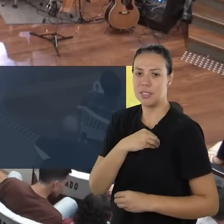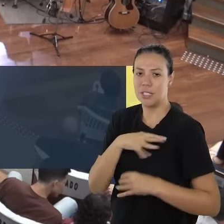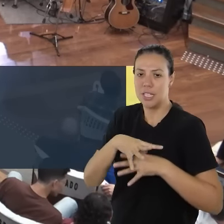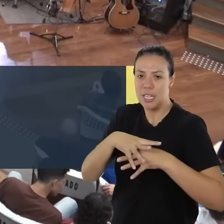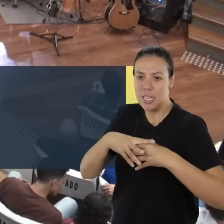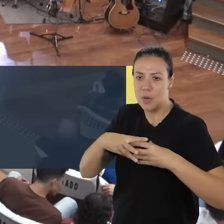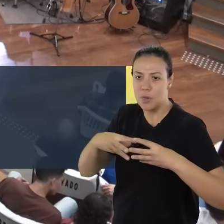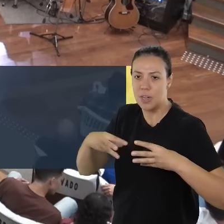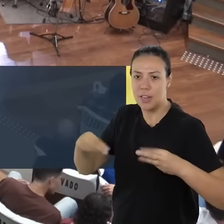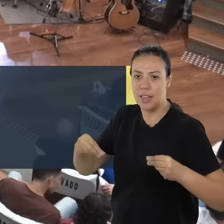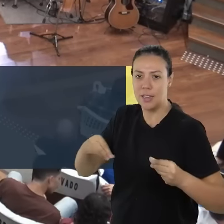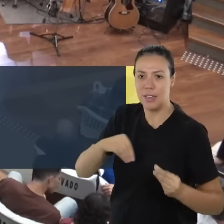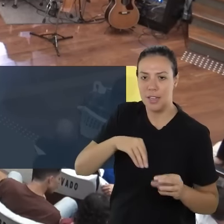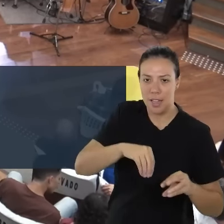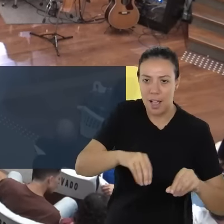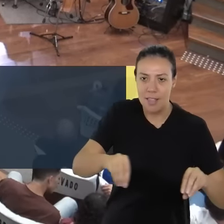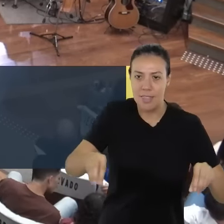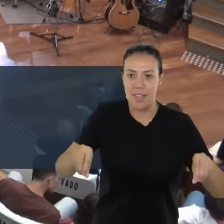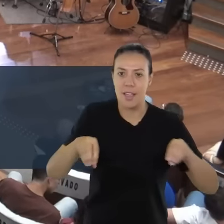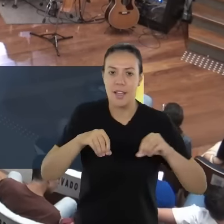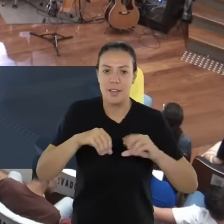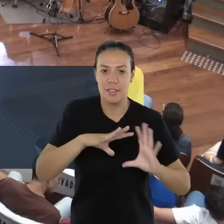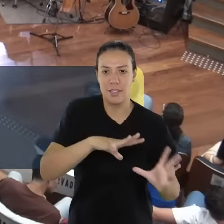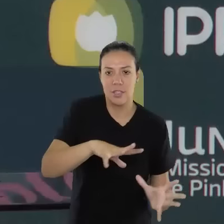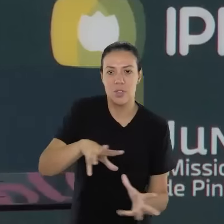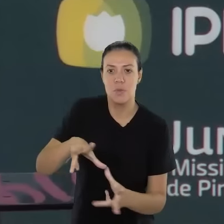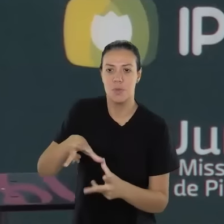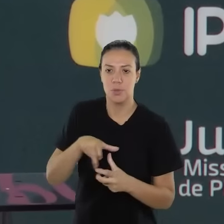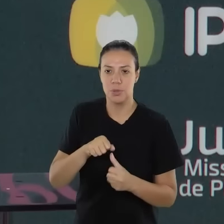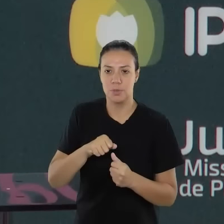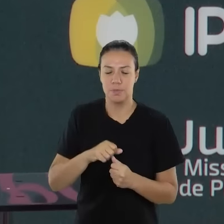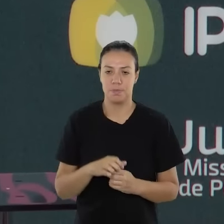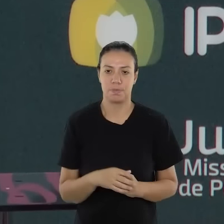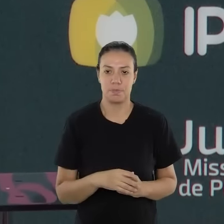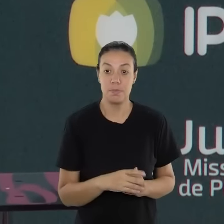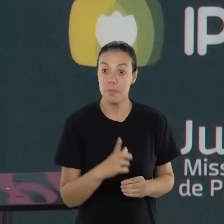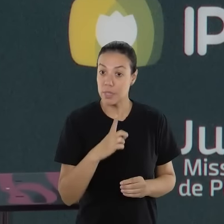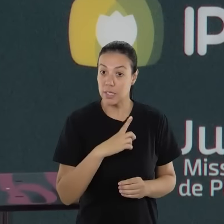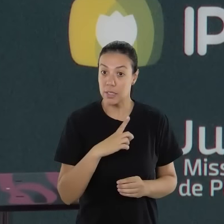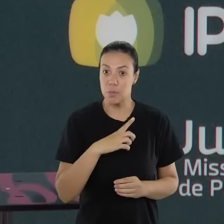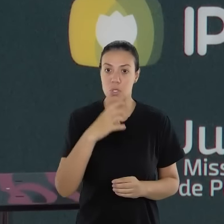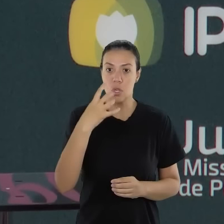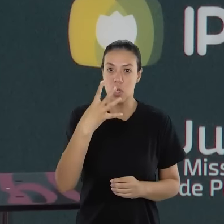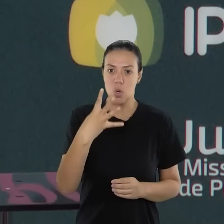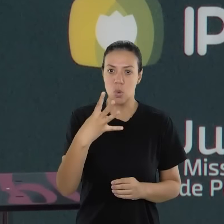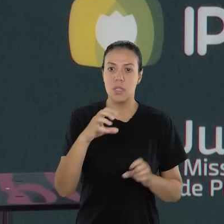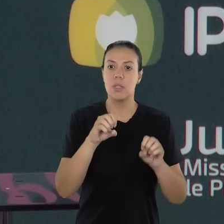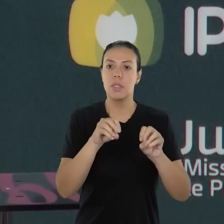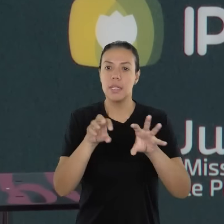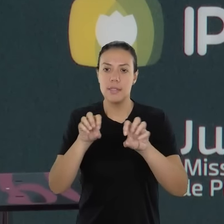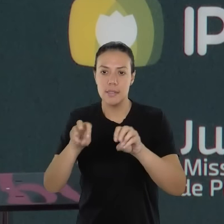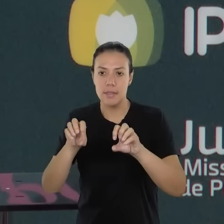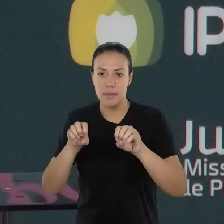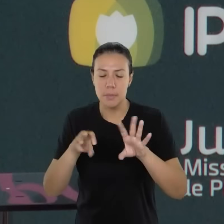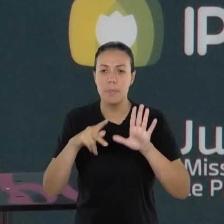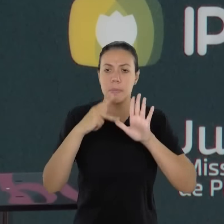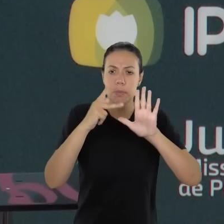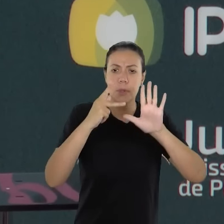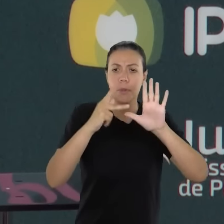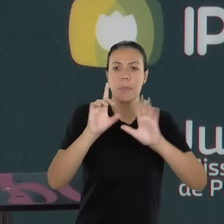sararei a sua terra. Quatro lições nesta promessa de